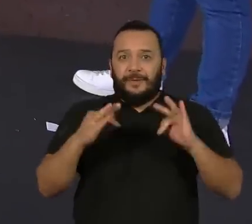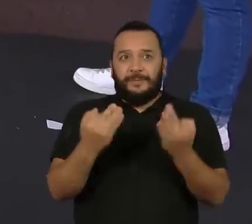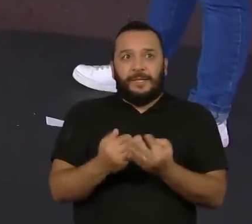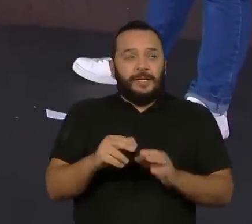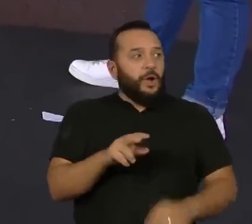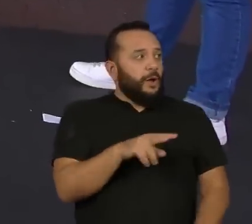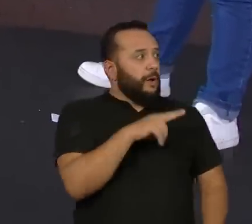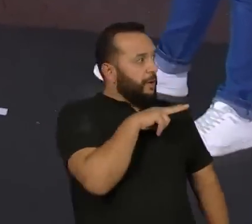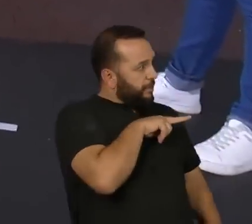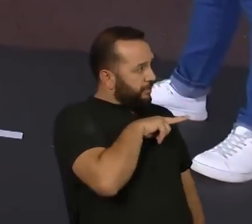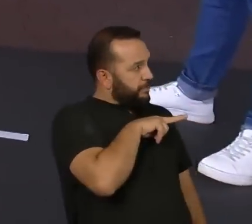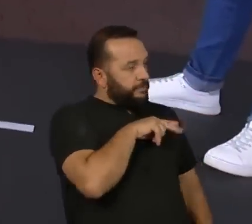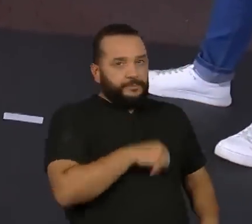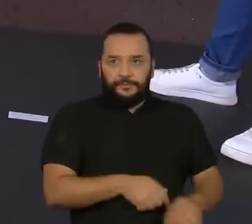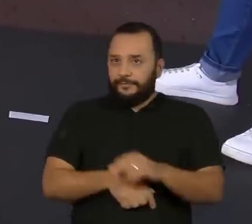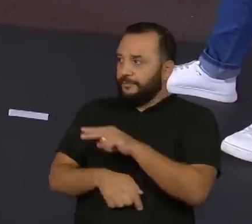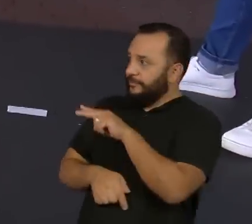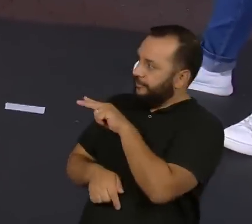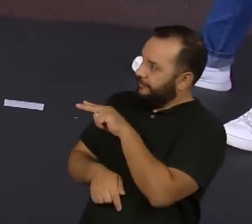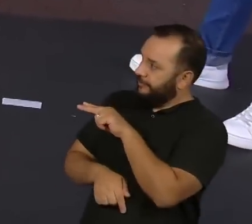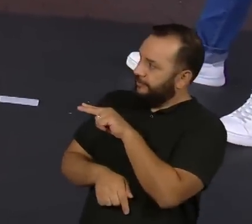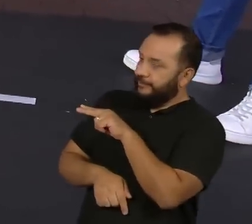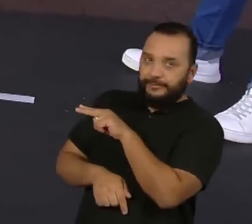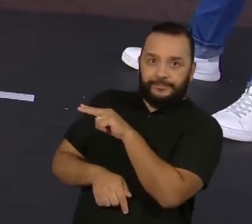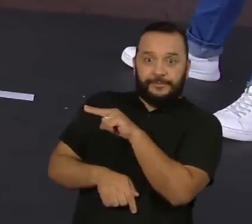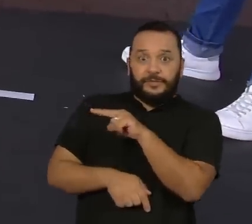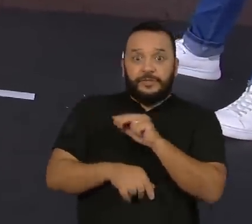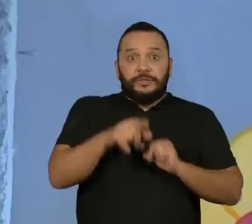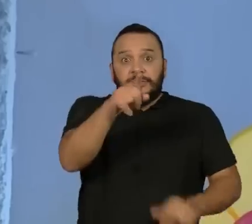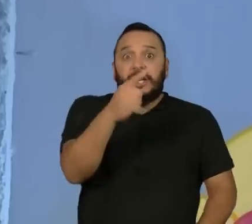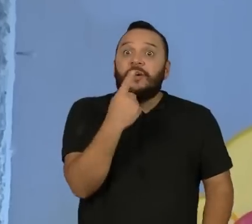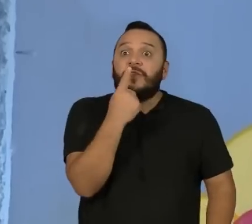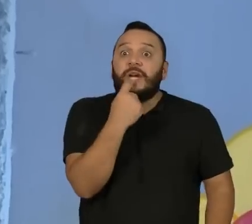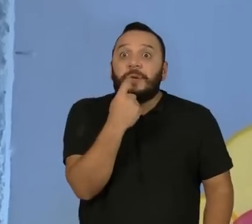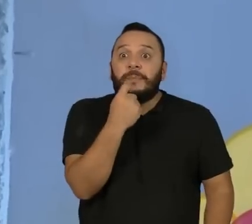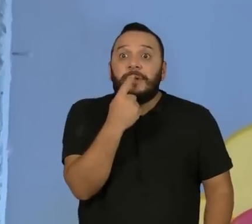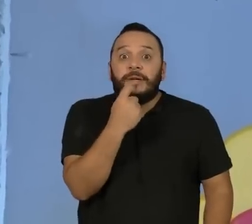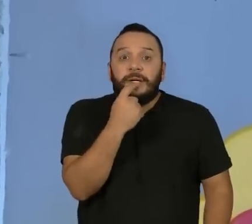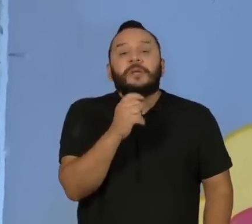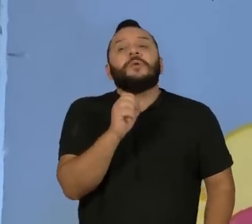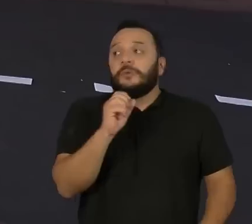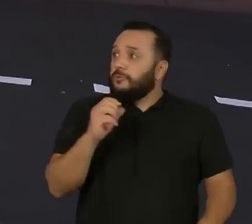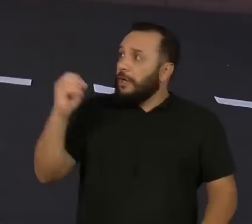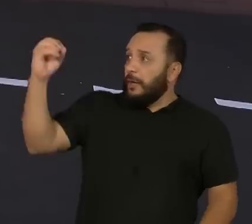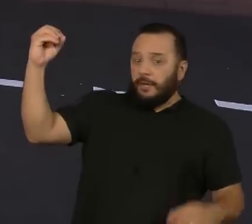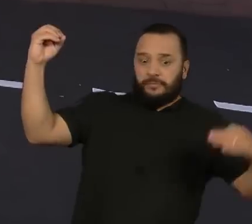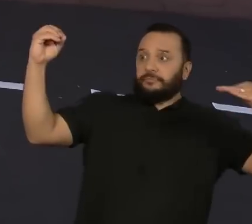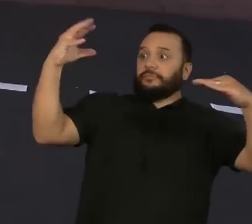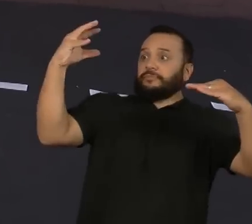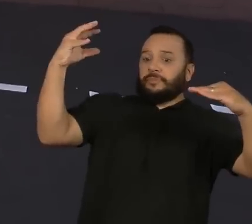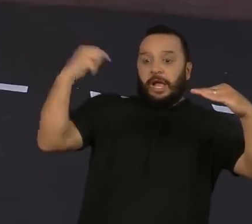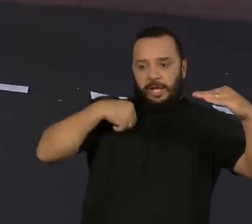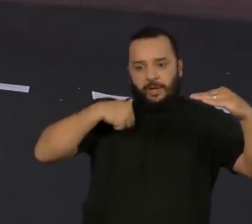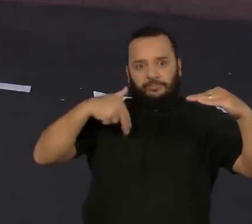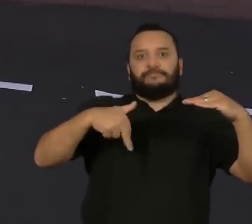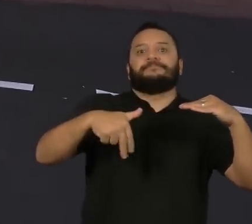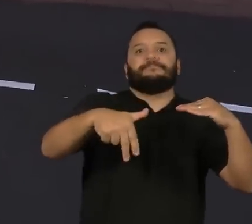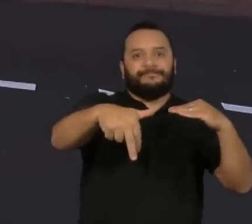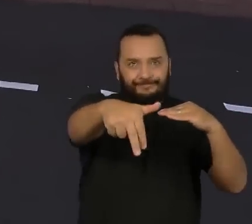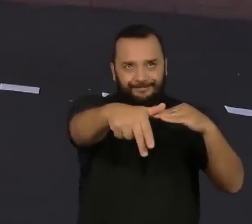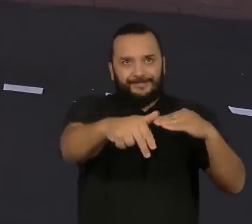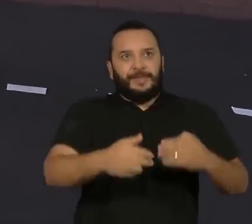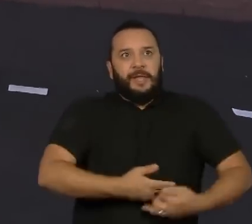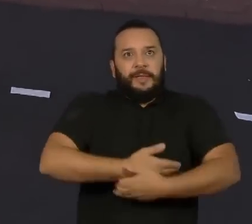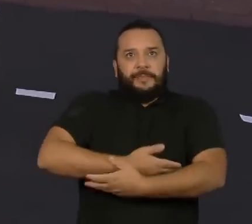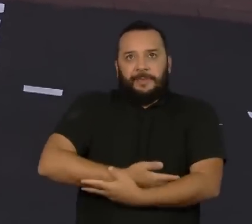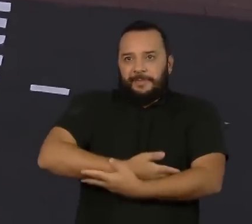lado, olha para o outro, o farol tá vermelho? Então pode atravessar. Leva seu neném, viu, Manu? Muito